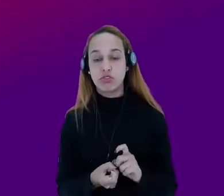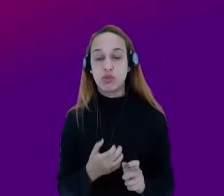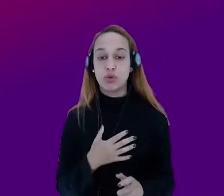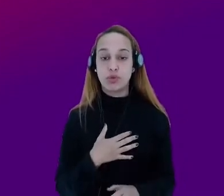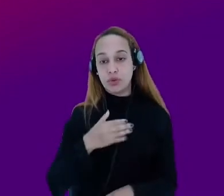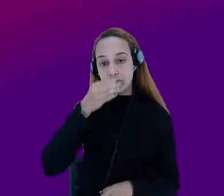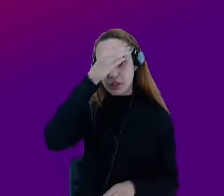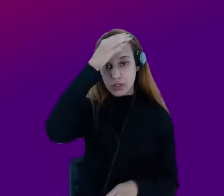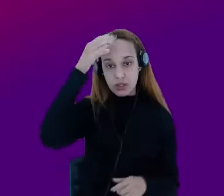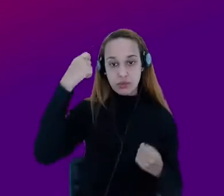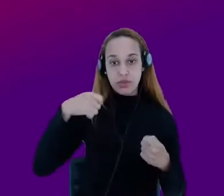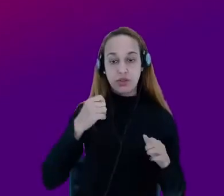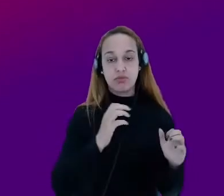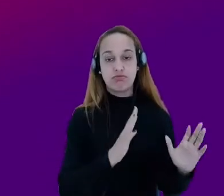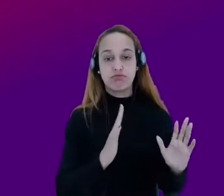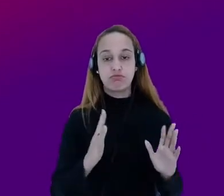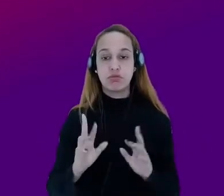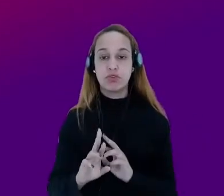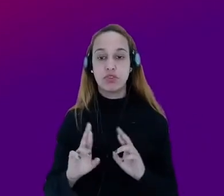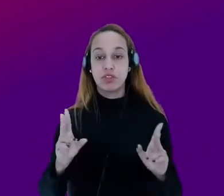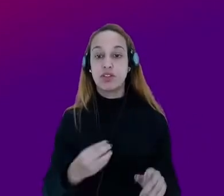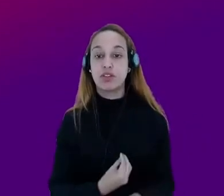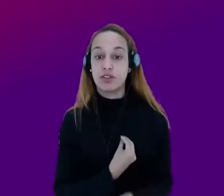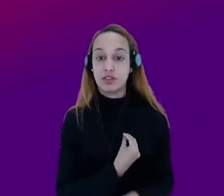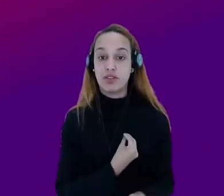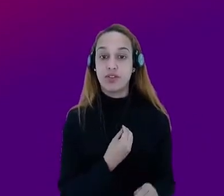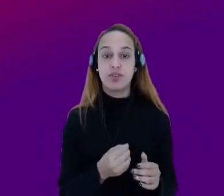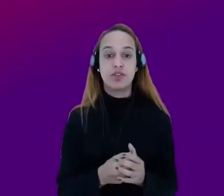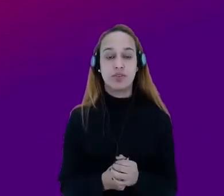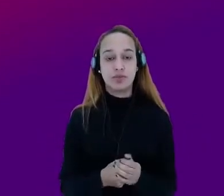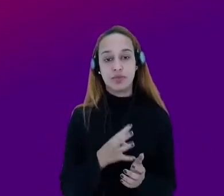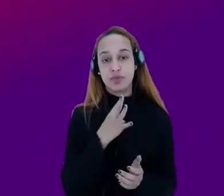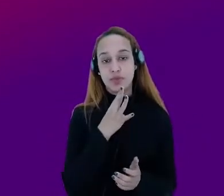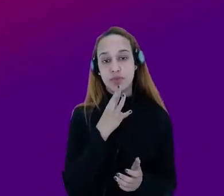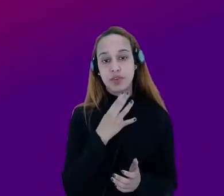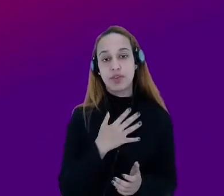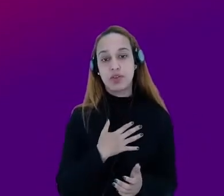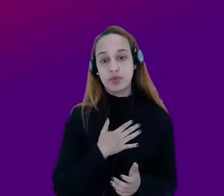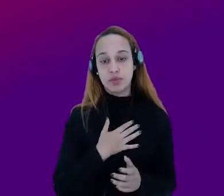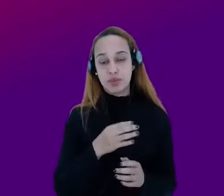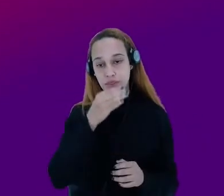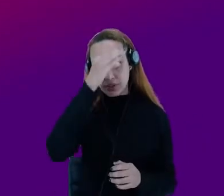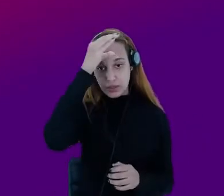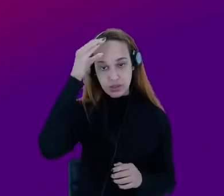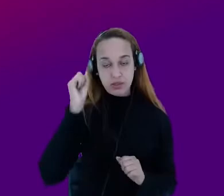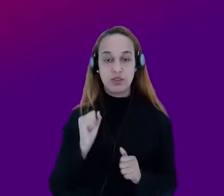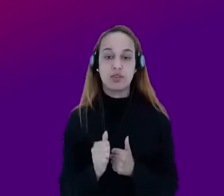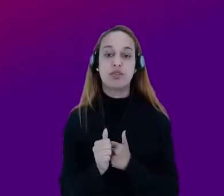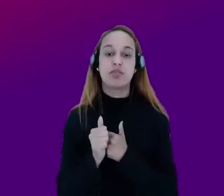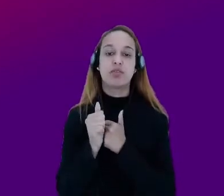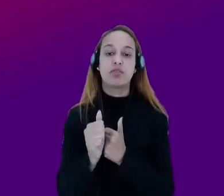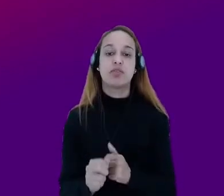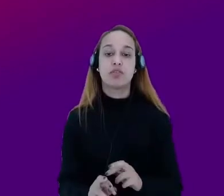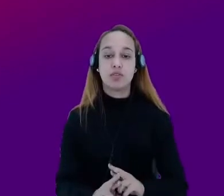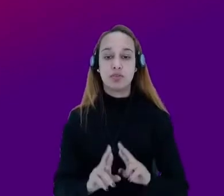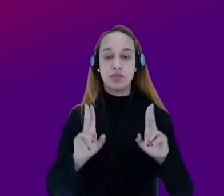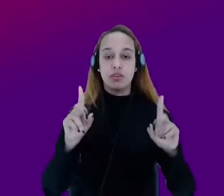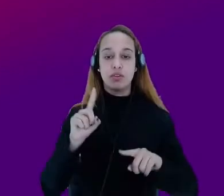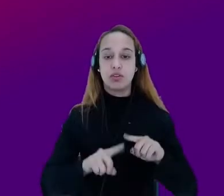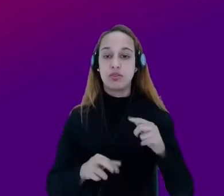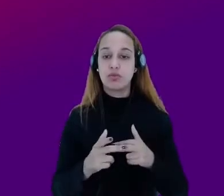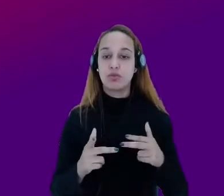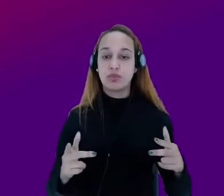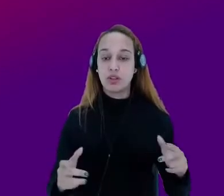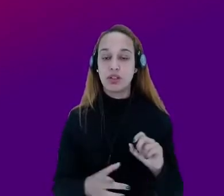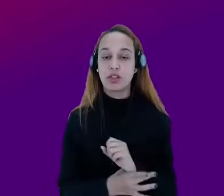em fases diferentes da vida? E conheço os meus clientes a ponto de acompanhar as mudanças necessárias em seus produtos e seguros